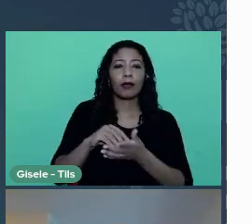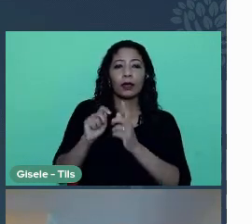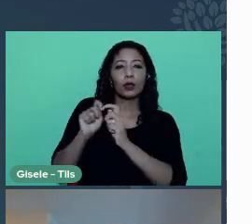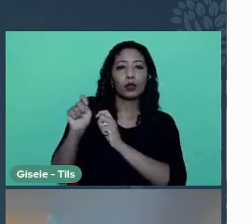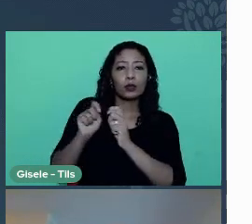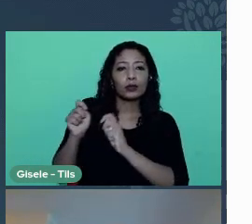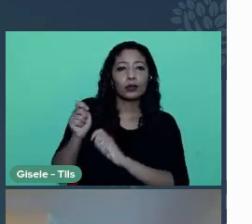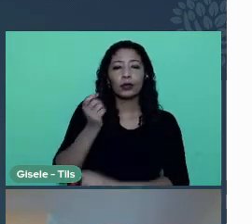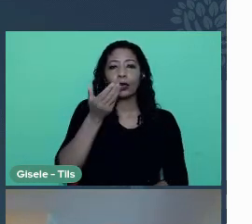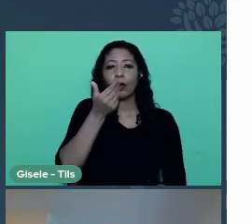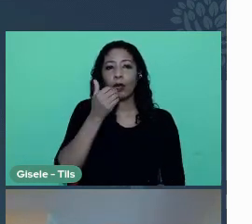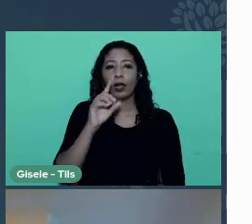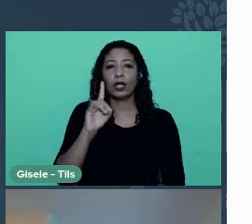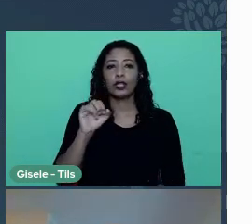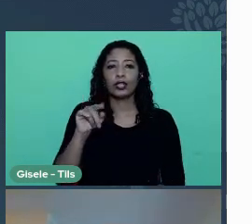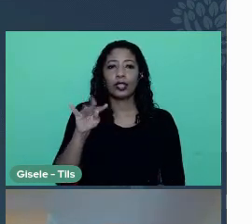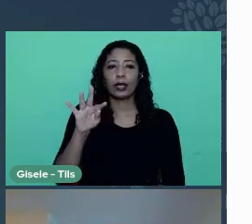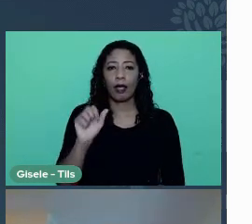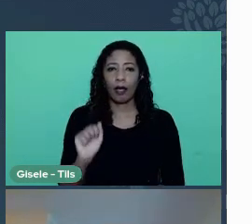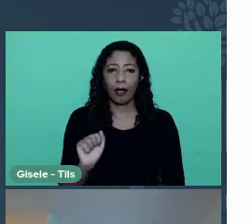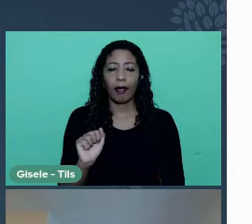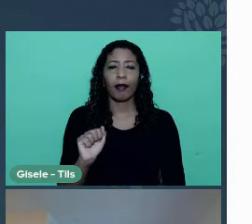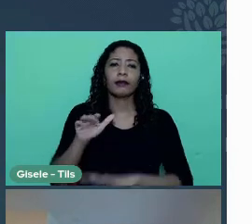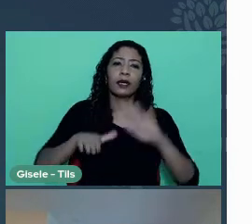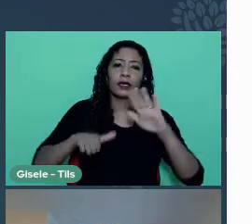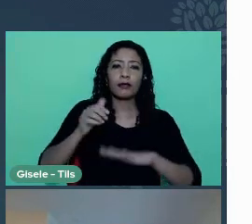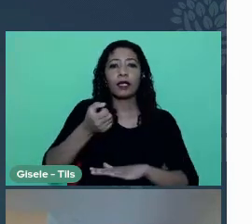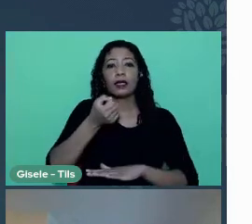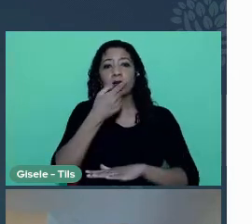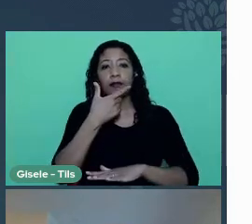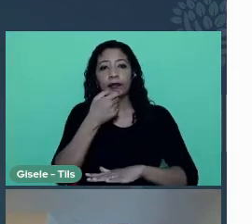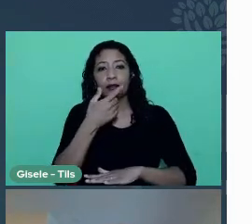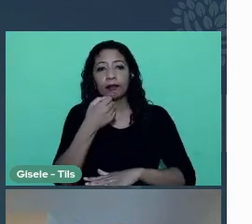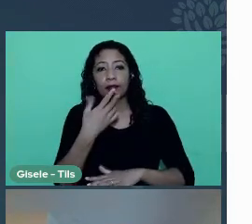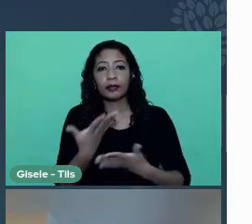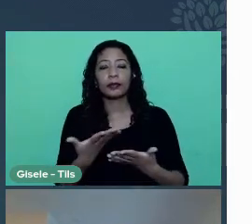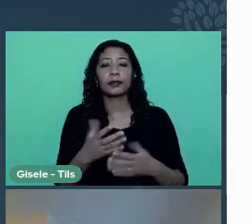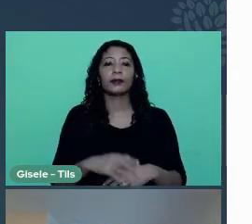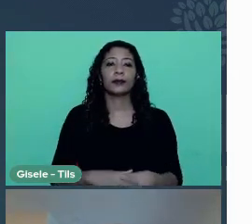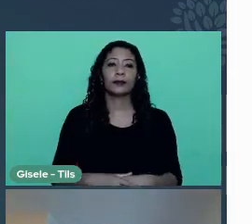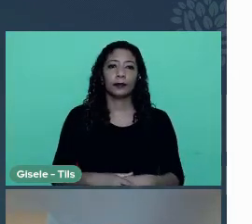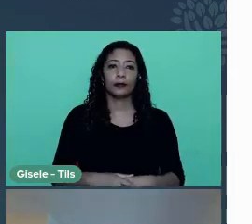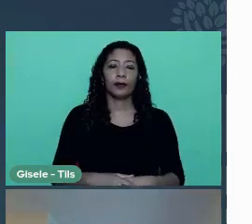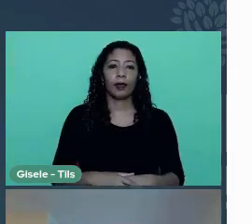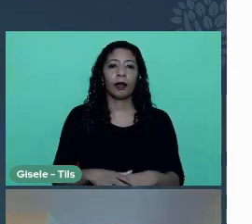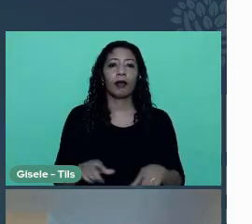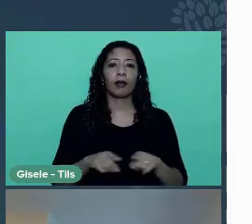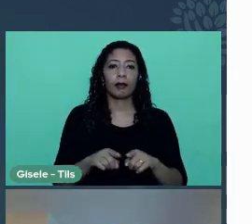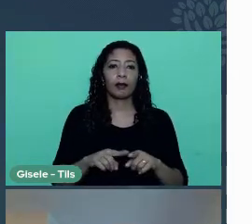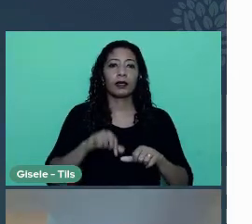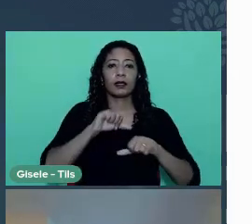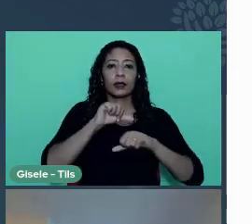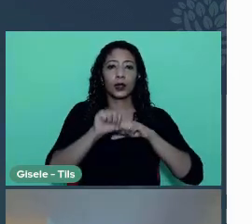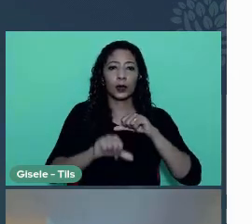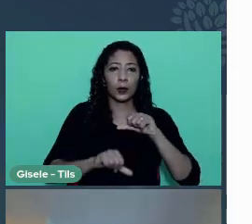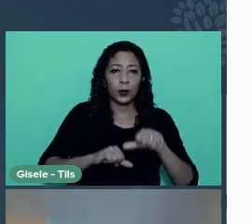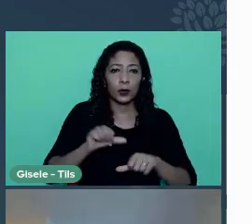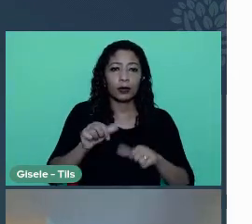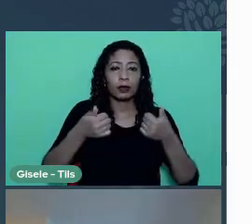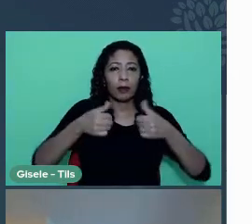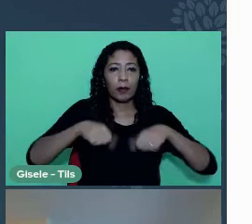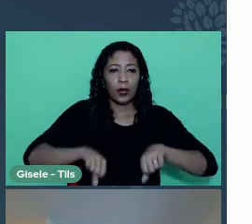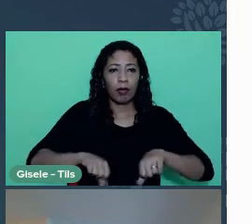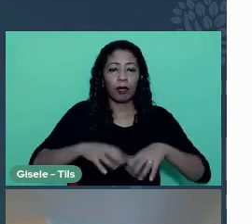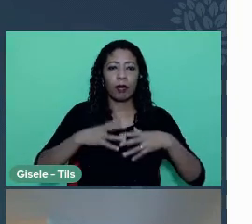alguma medicação que a pessoa esteja tomando, tem alterações mecânicas que pioram a respiração, a pessoa